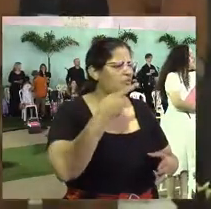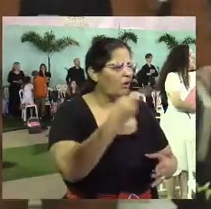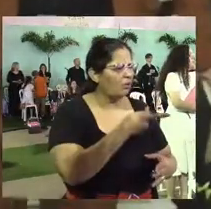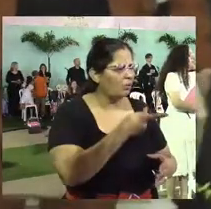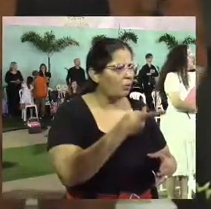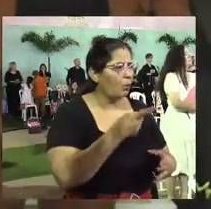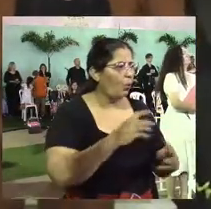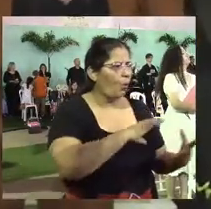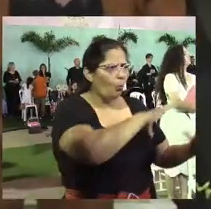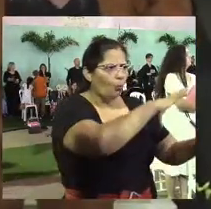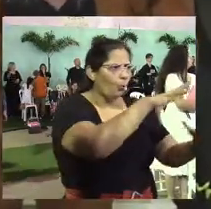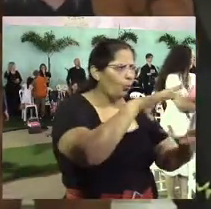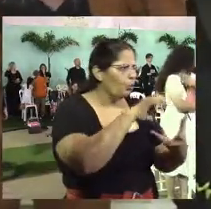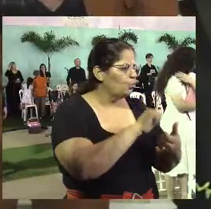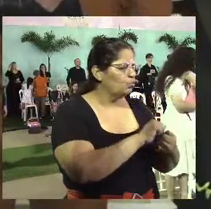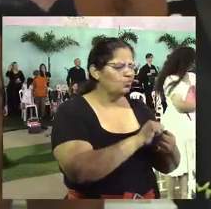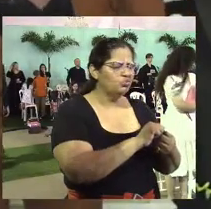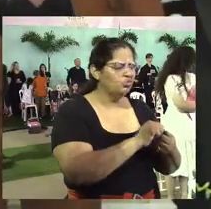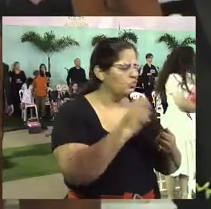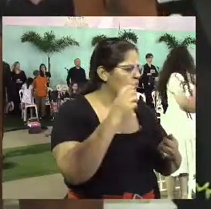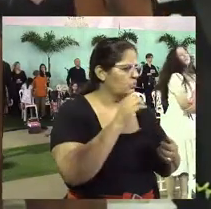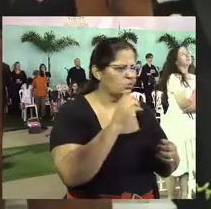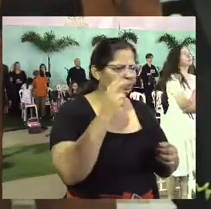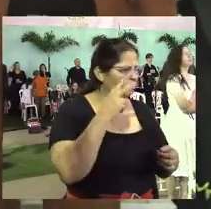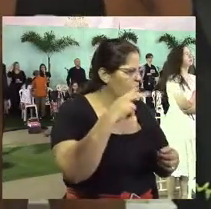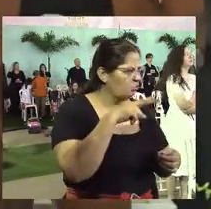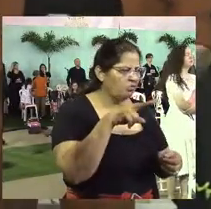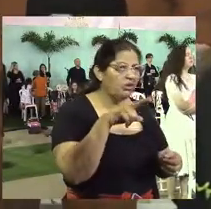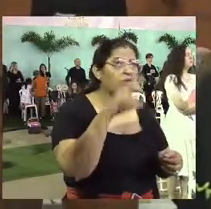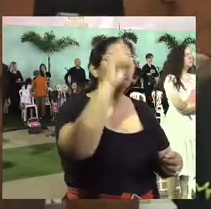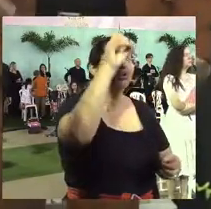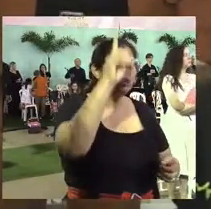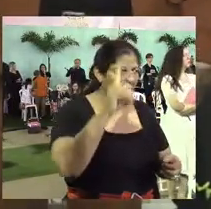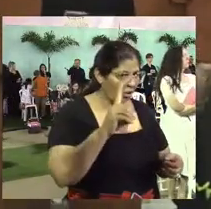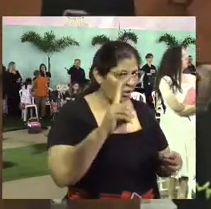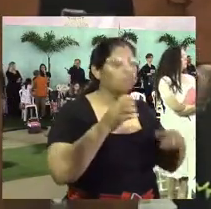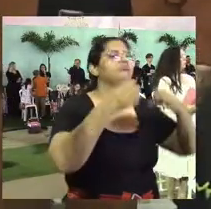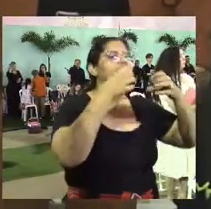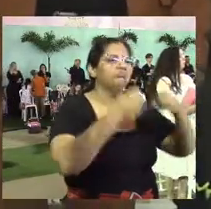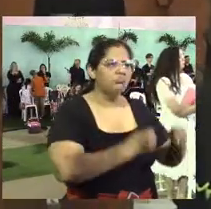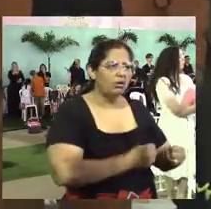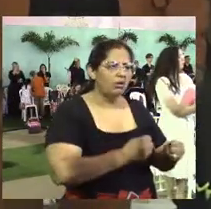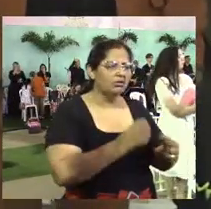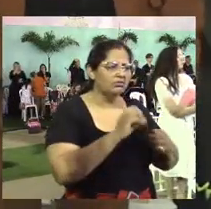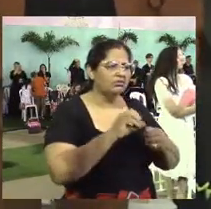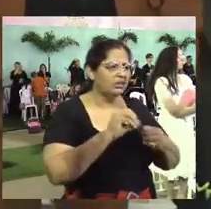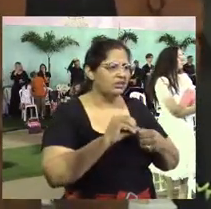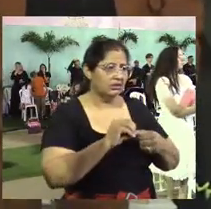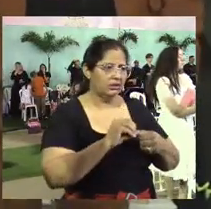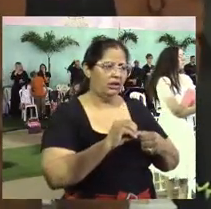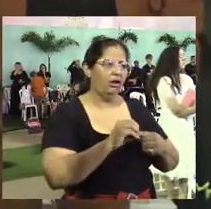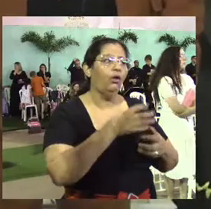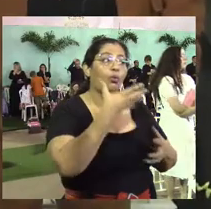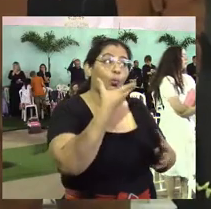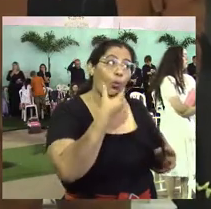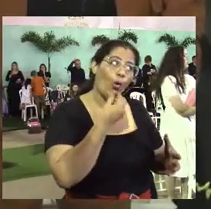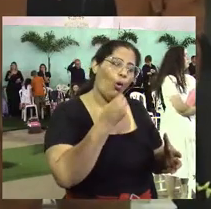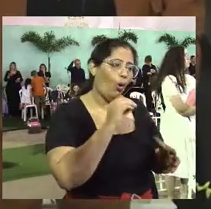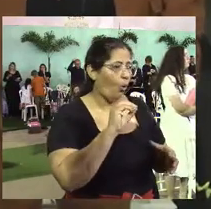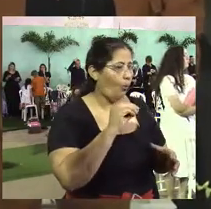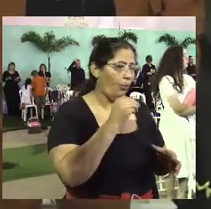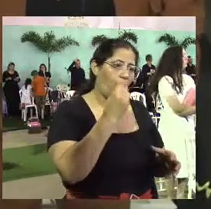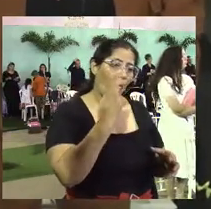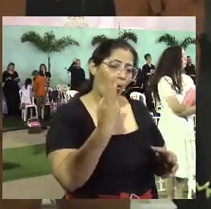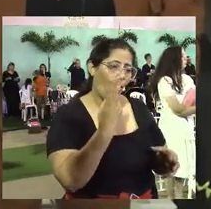o mundo ainda não viu o que Deus pode fazer através de um homem ou uma mulher